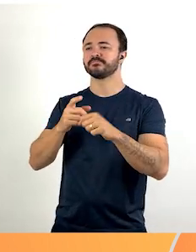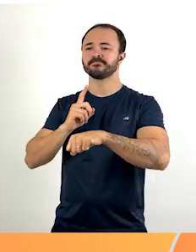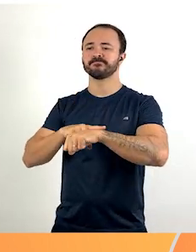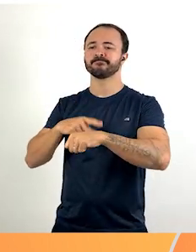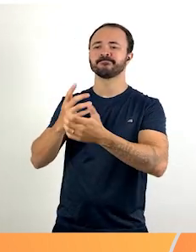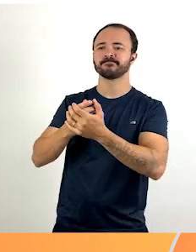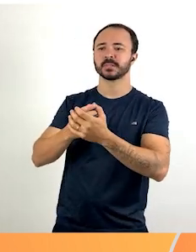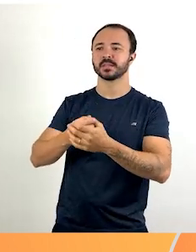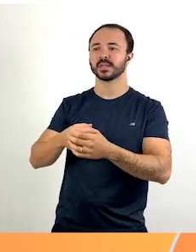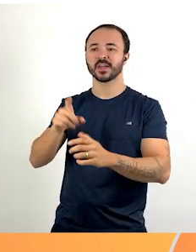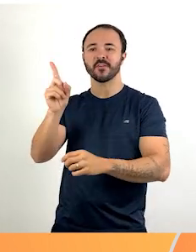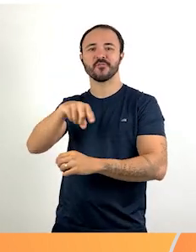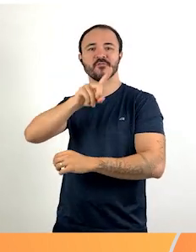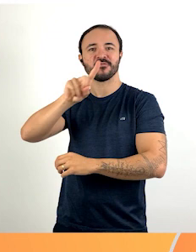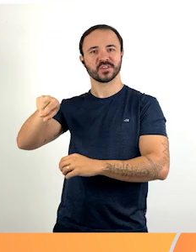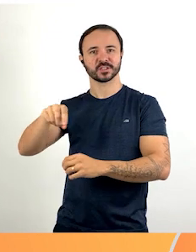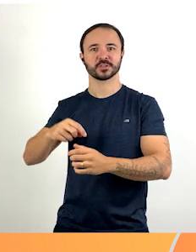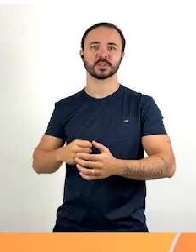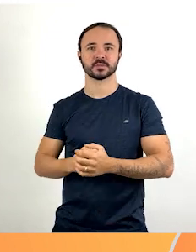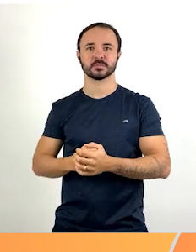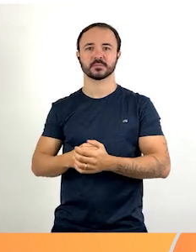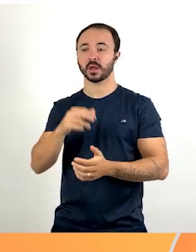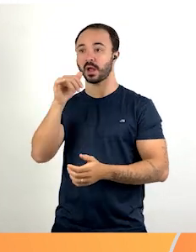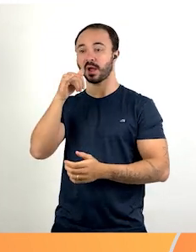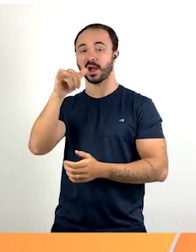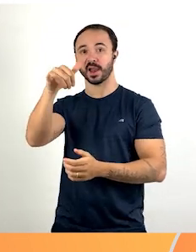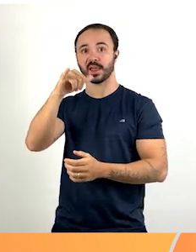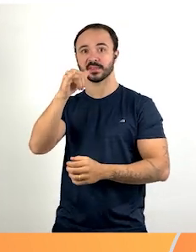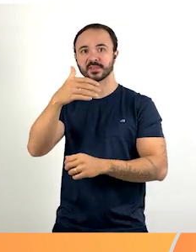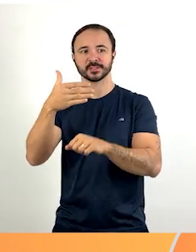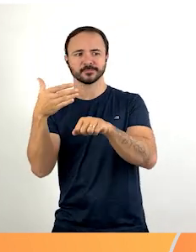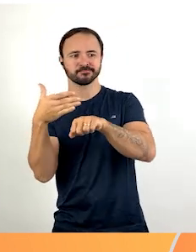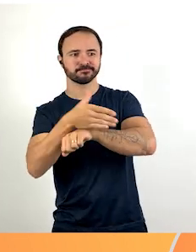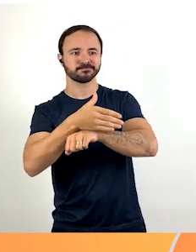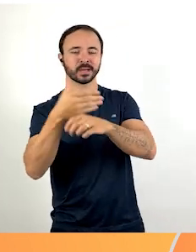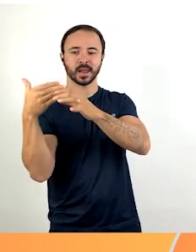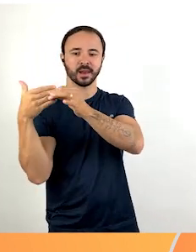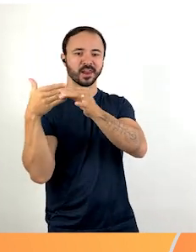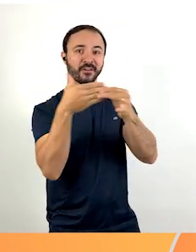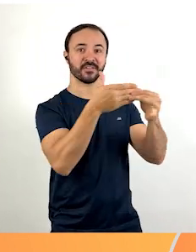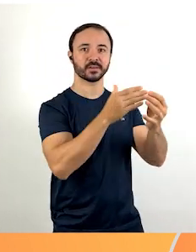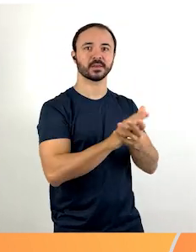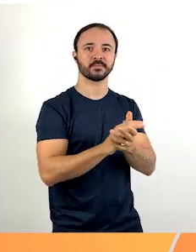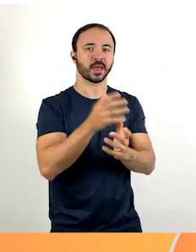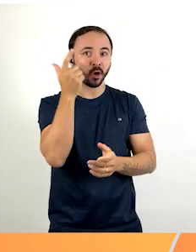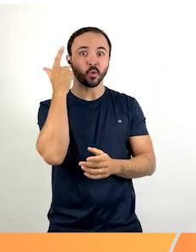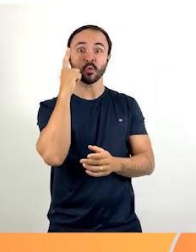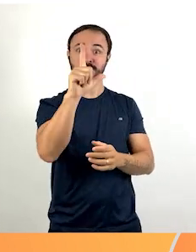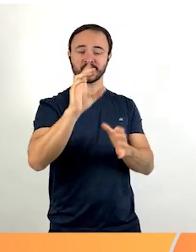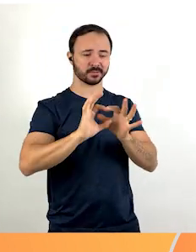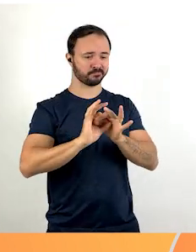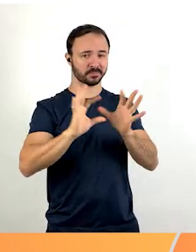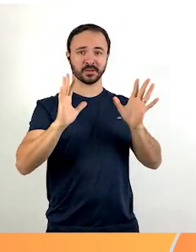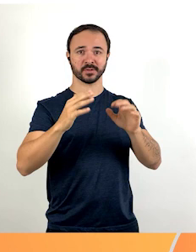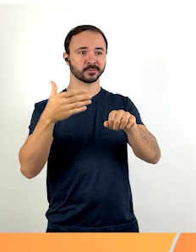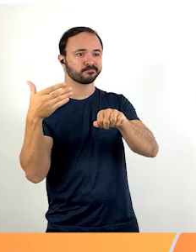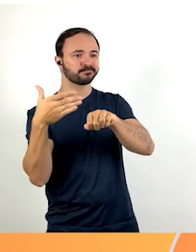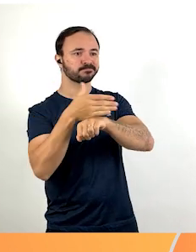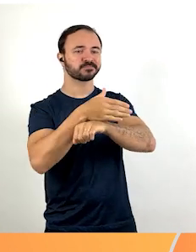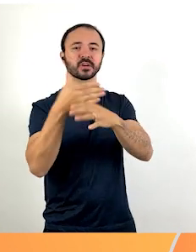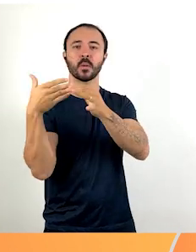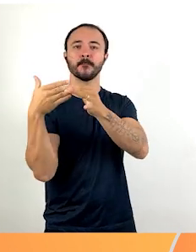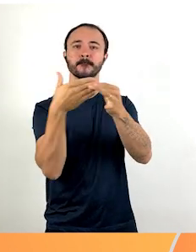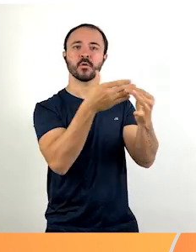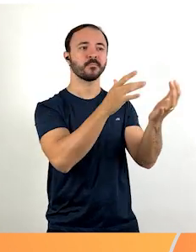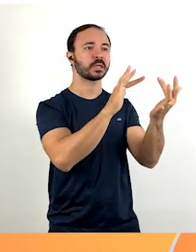interruptor desse circuito, ou seja, a corrente elétrica está passando no sistema fechado. Ela consegue passar por esse circuito sem vazar,